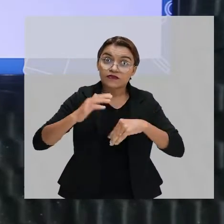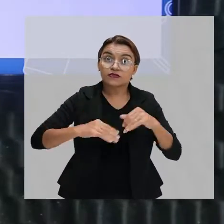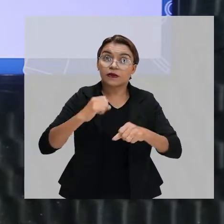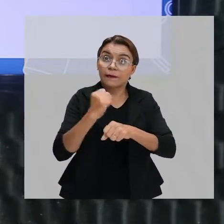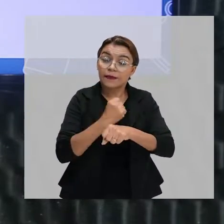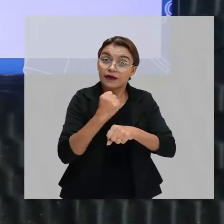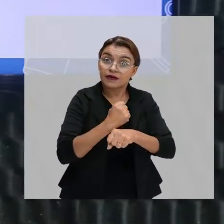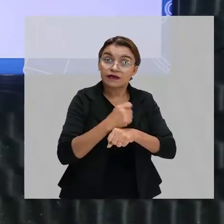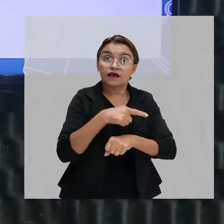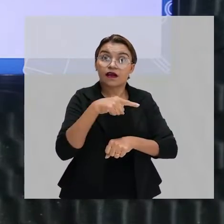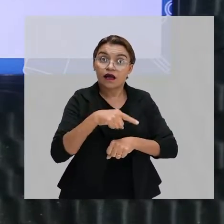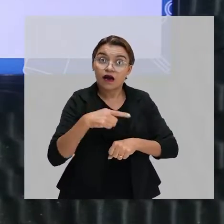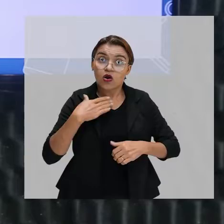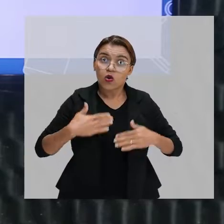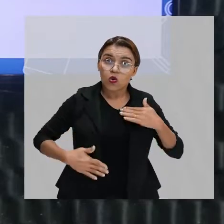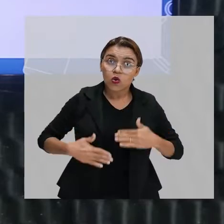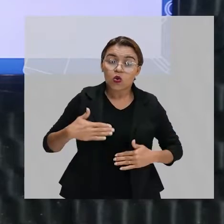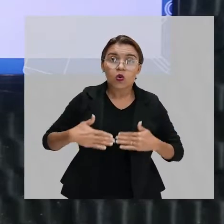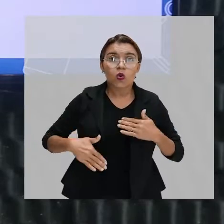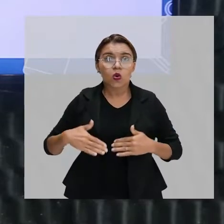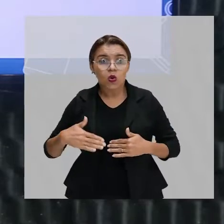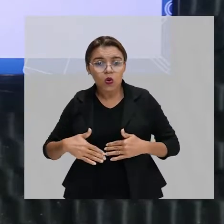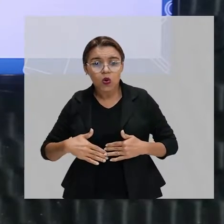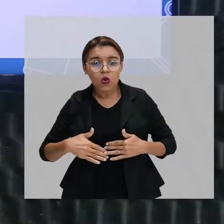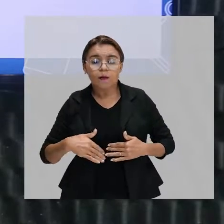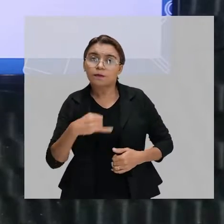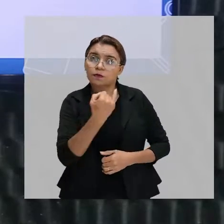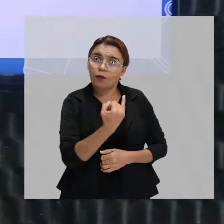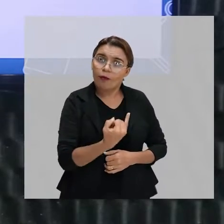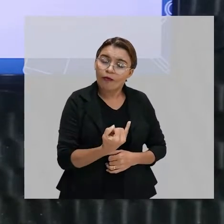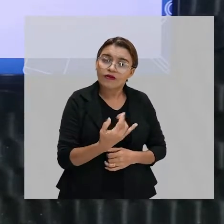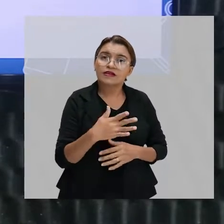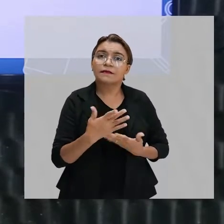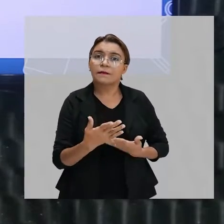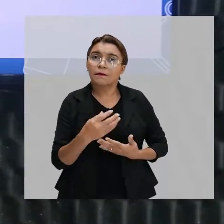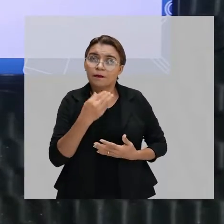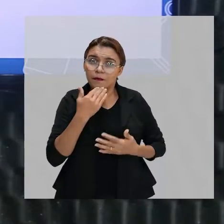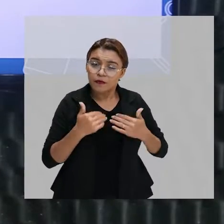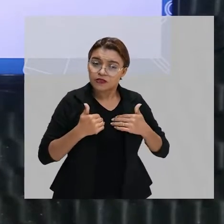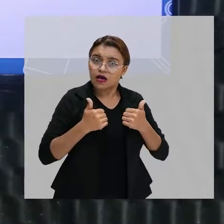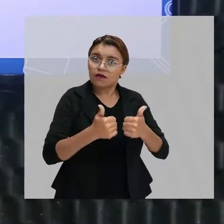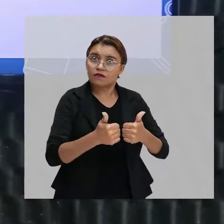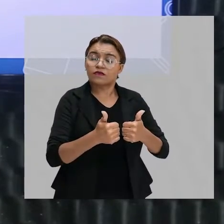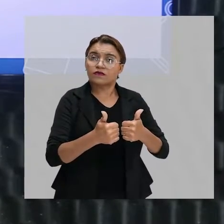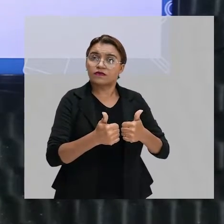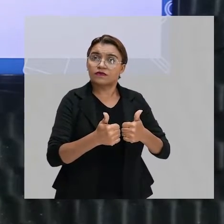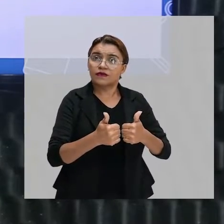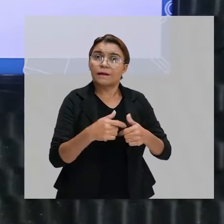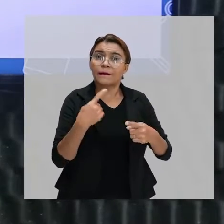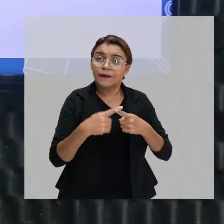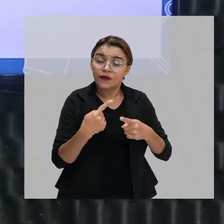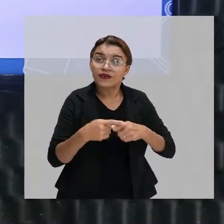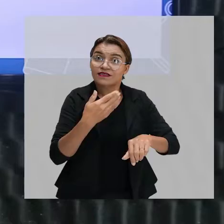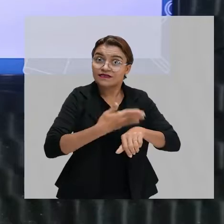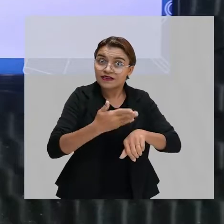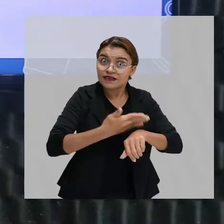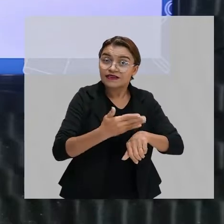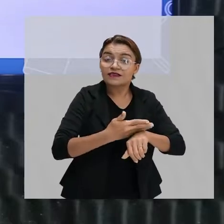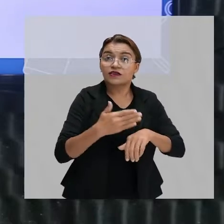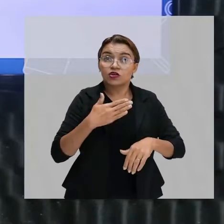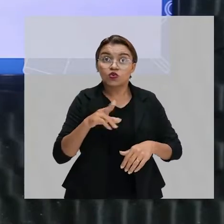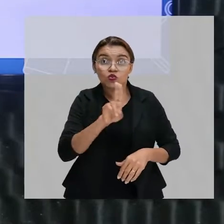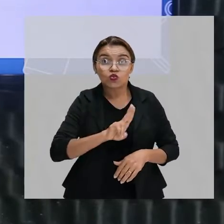Porque eu trabalho dele a atividade que ela é culta exige muito do